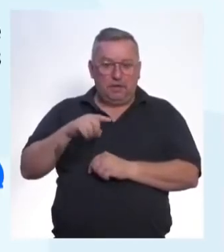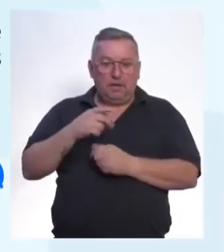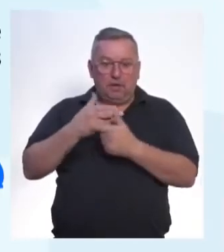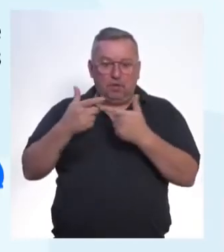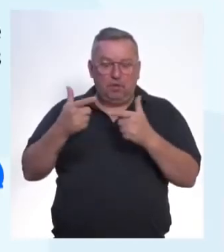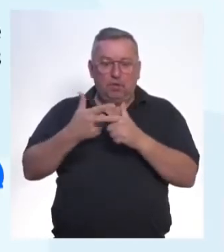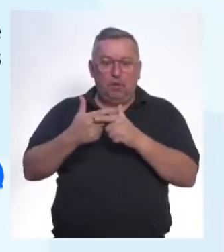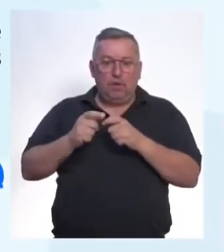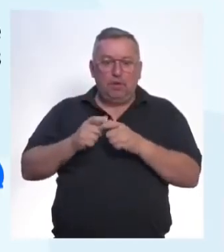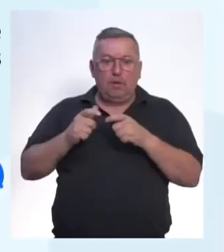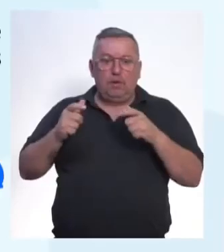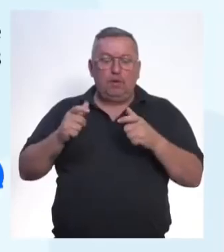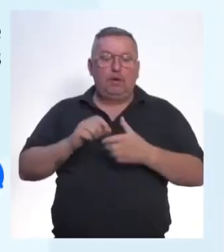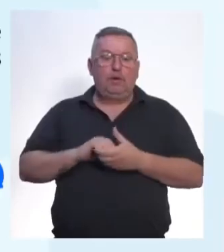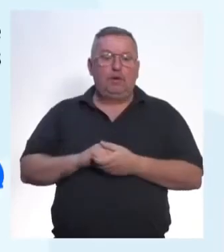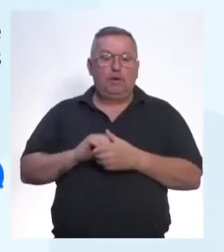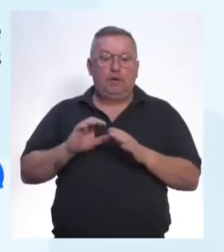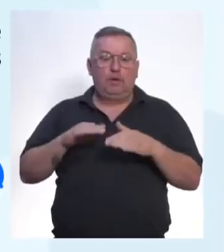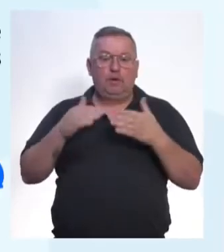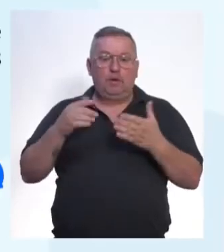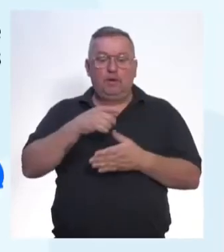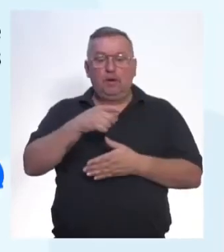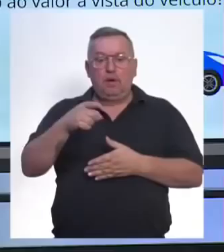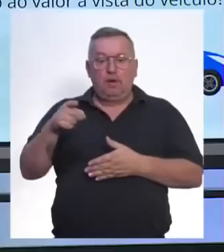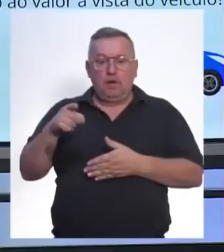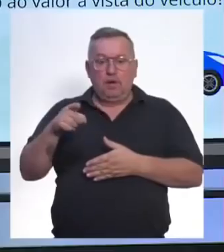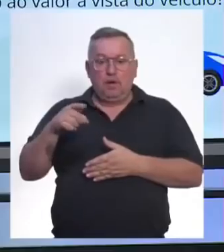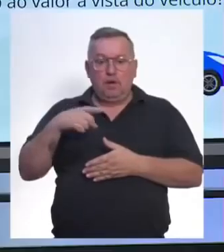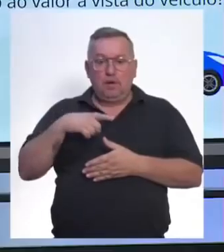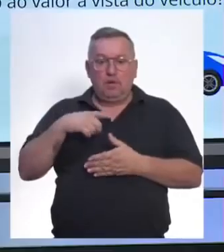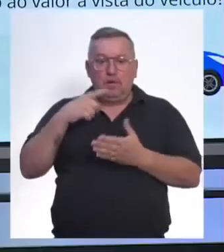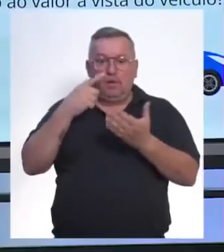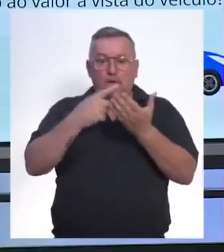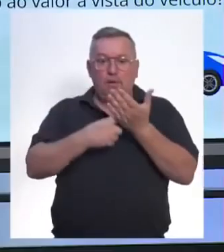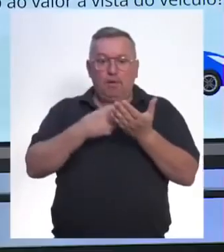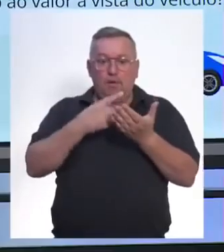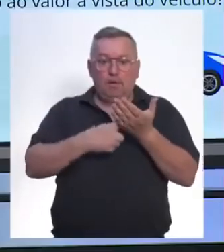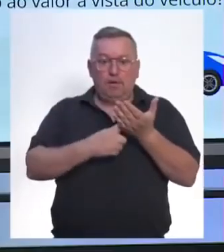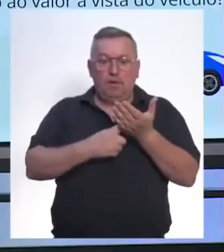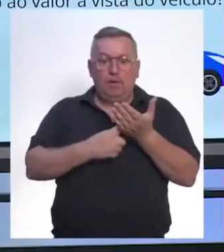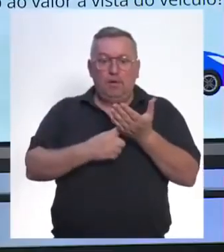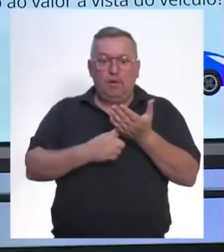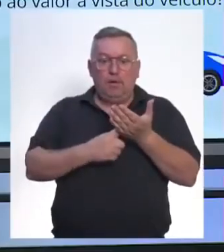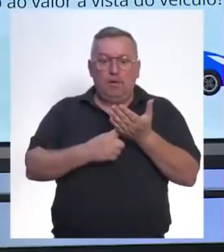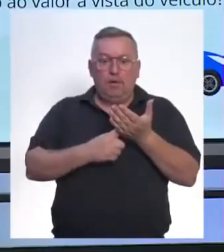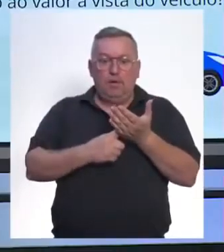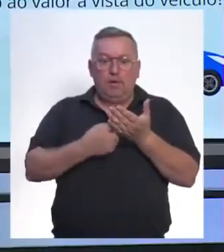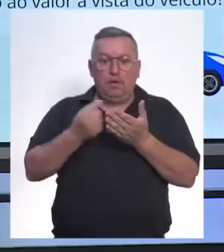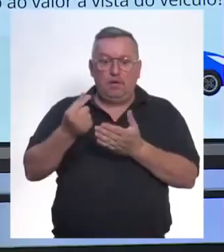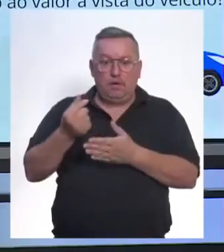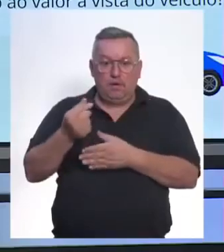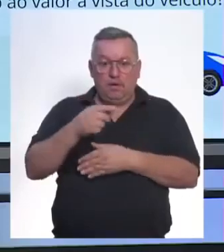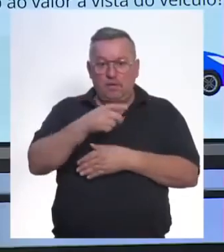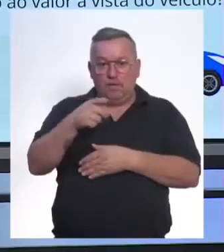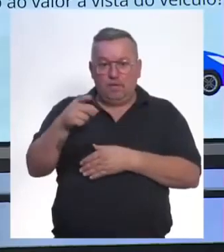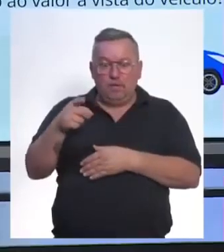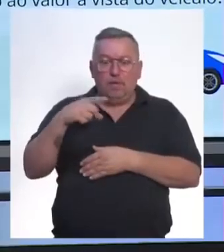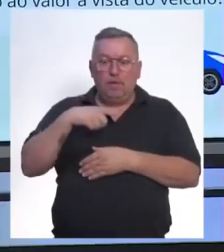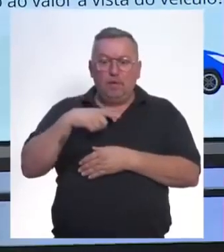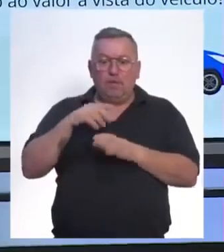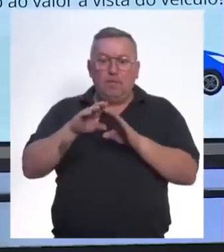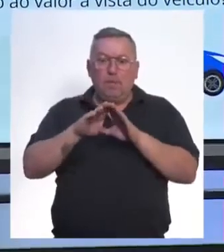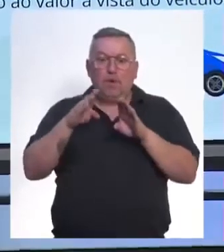questão. Quando você arca, quando você cumpre os seus compromissos financeiros, você deixa uma